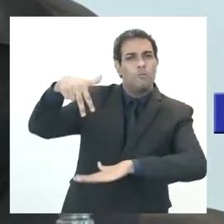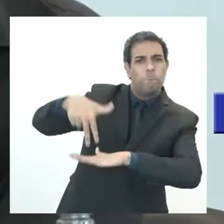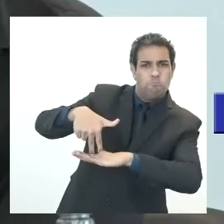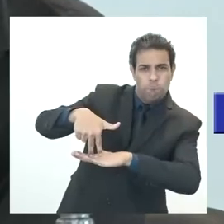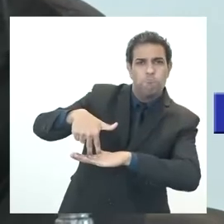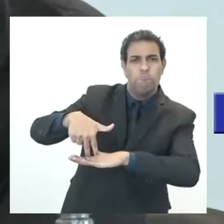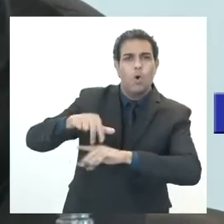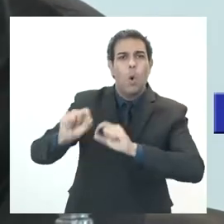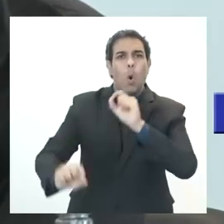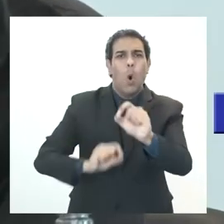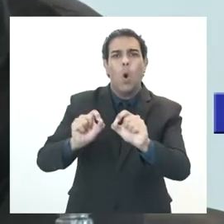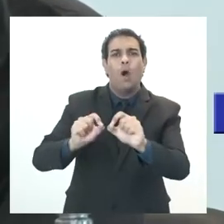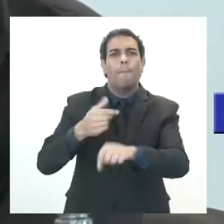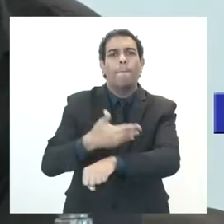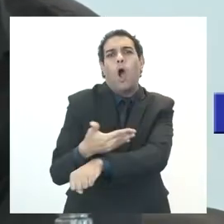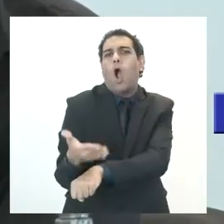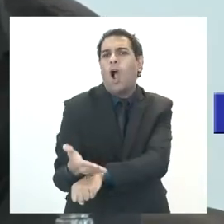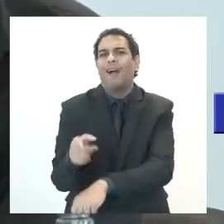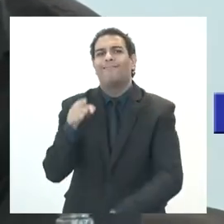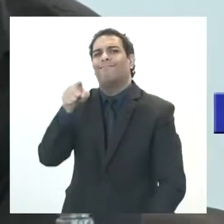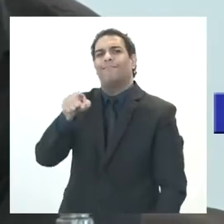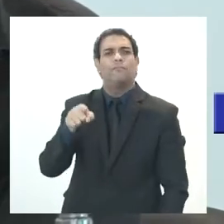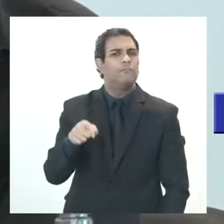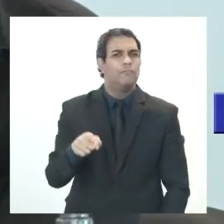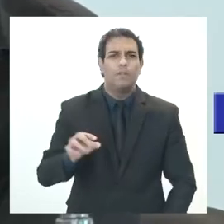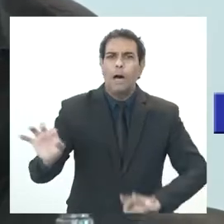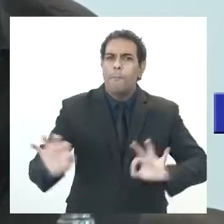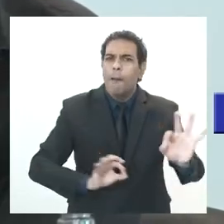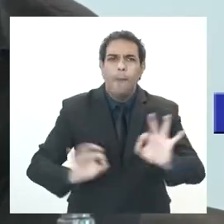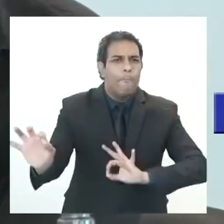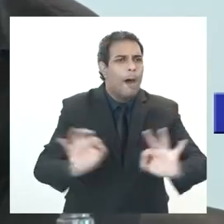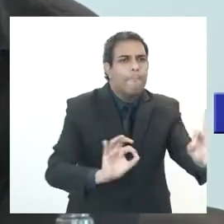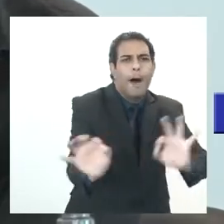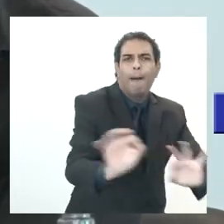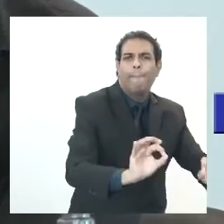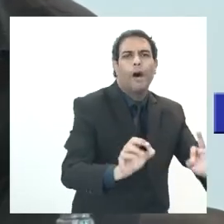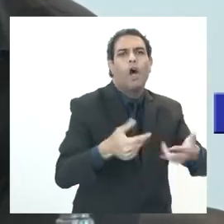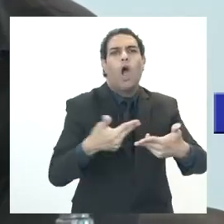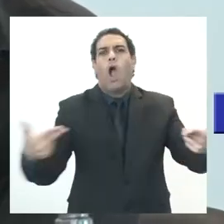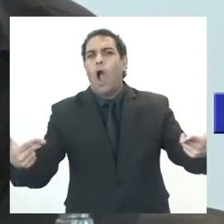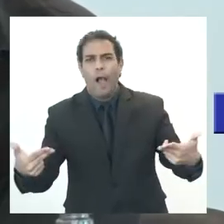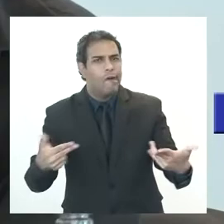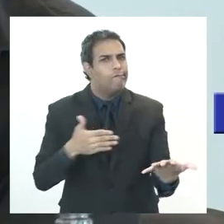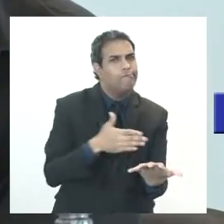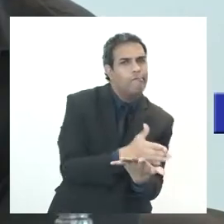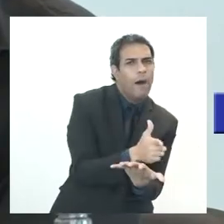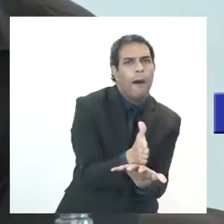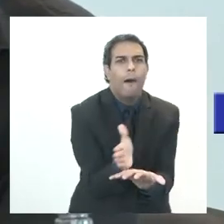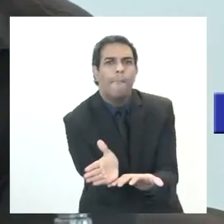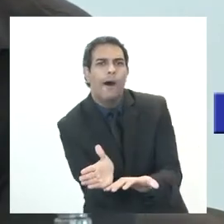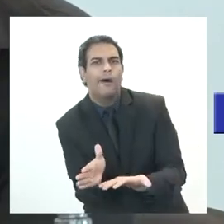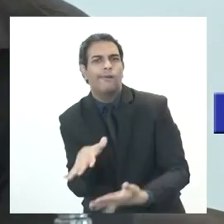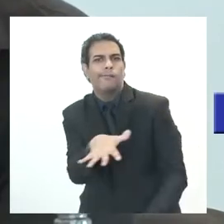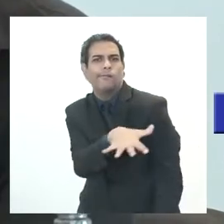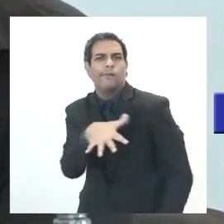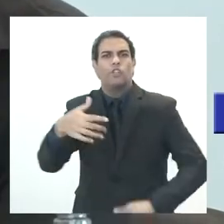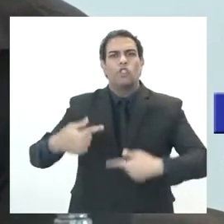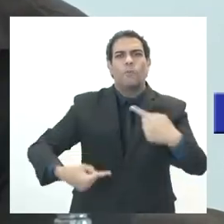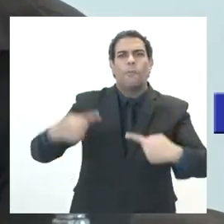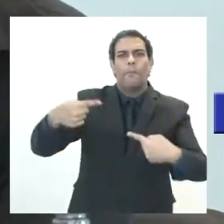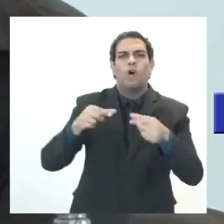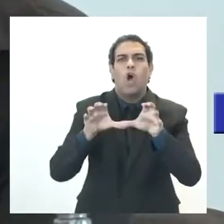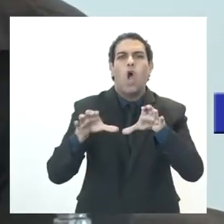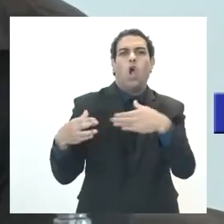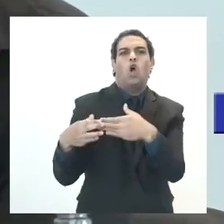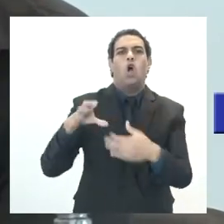o qual é meu dia a dia é no chão do cartório e se está pessoas nesta gestão a divisão política que a gente chama